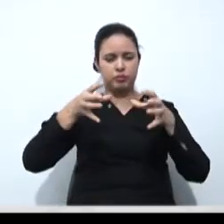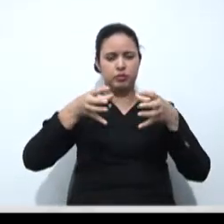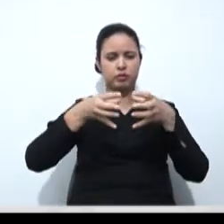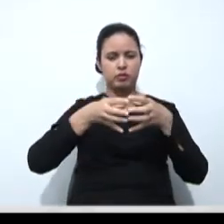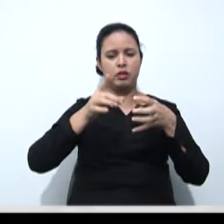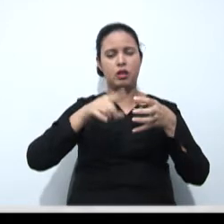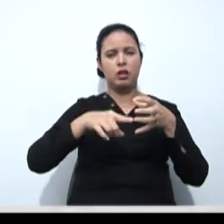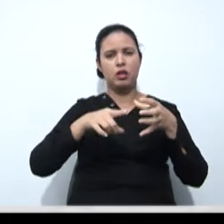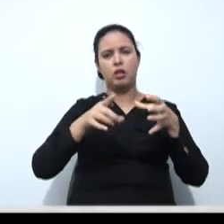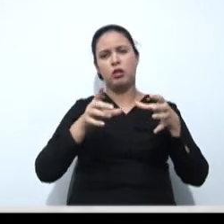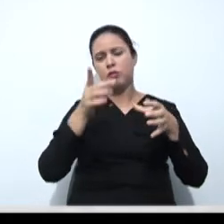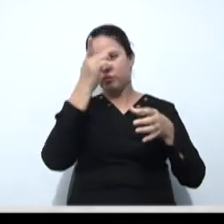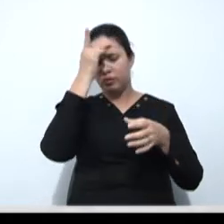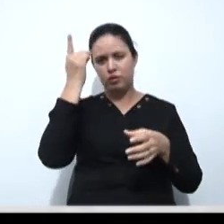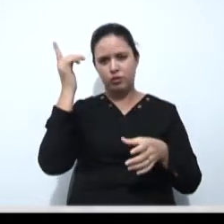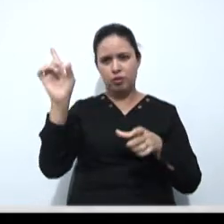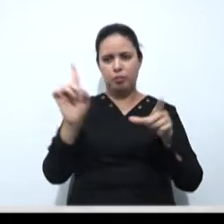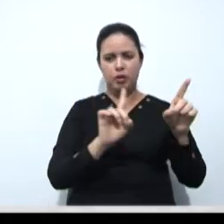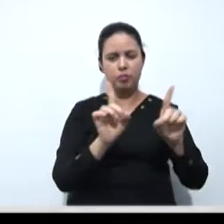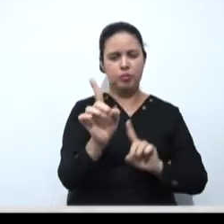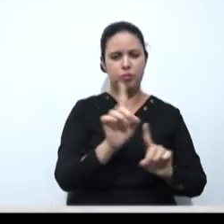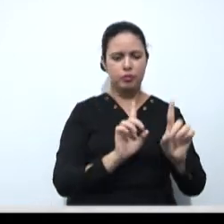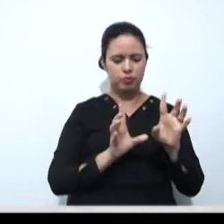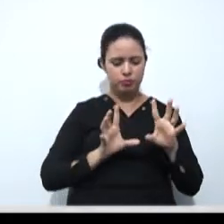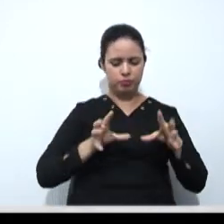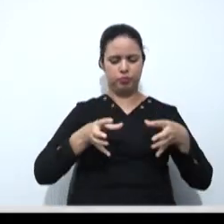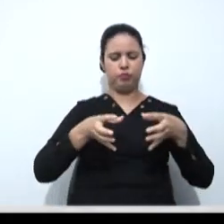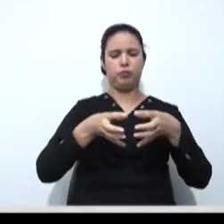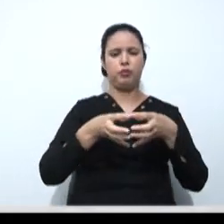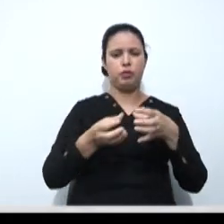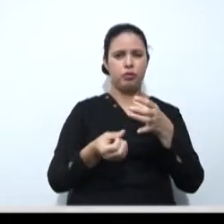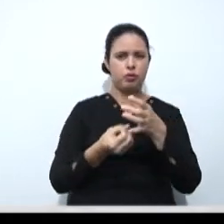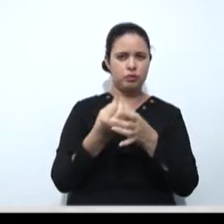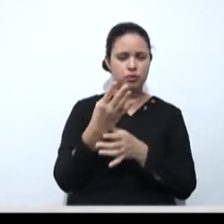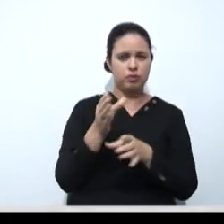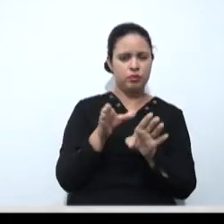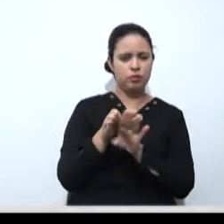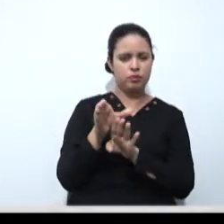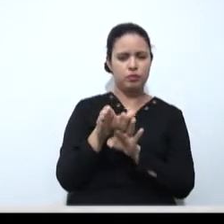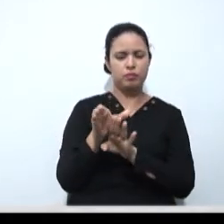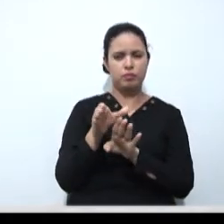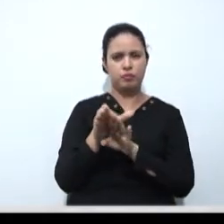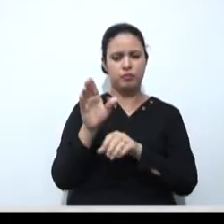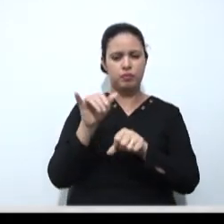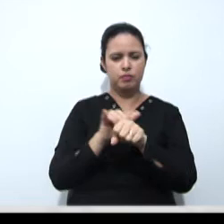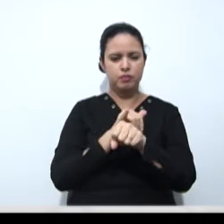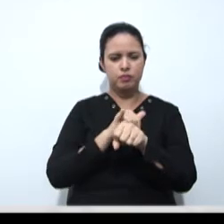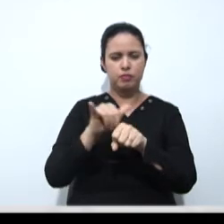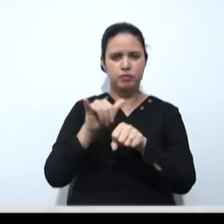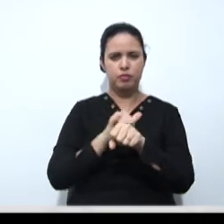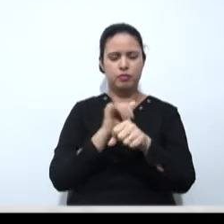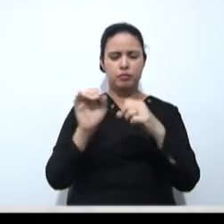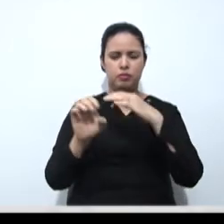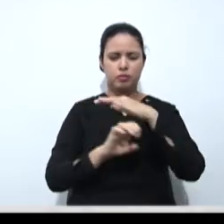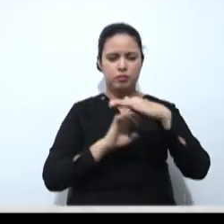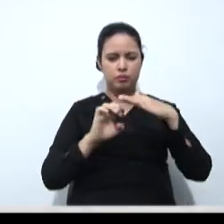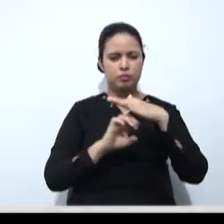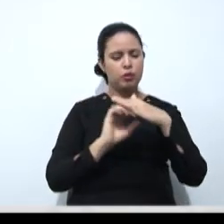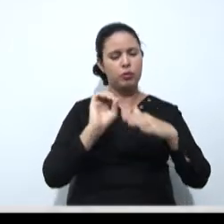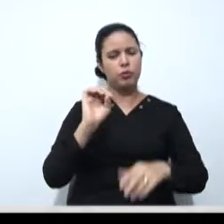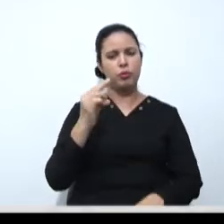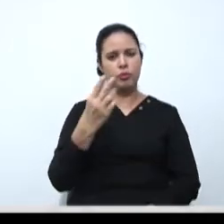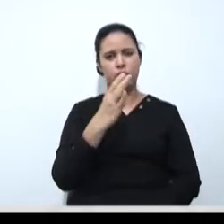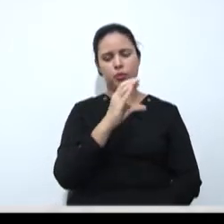que participam dos processos de formação das orientações estratégicas de uma organização com